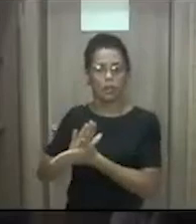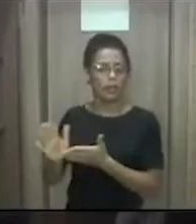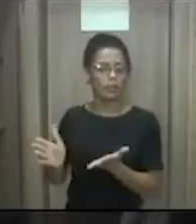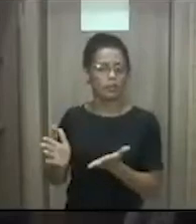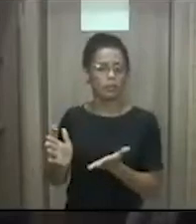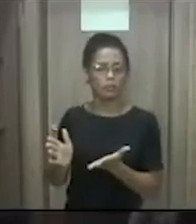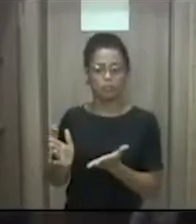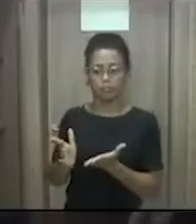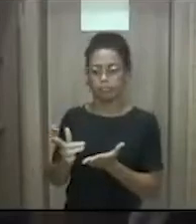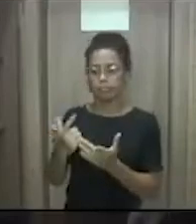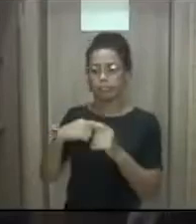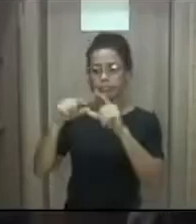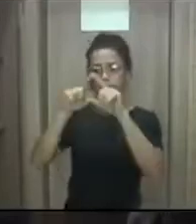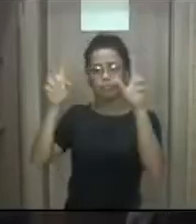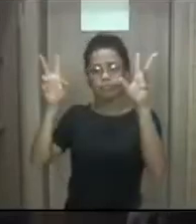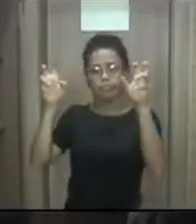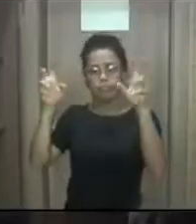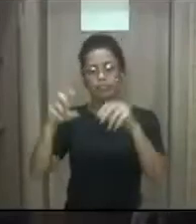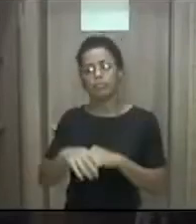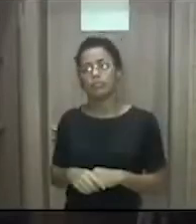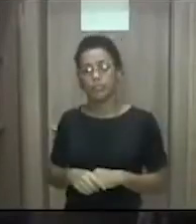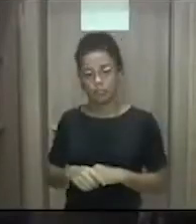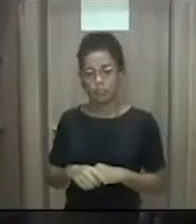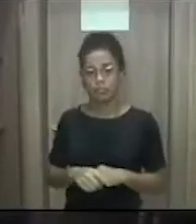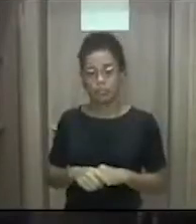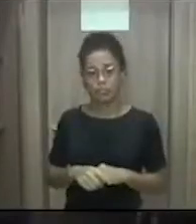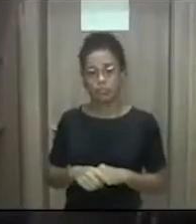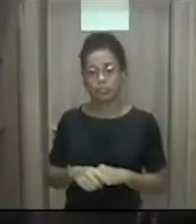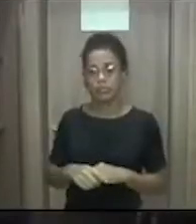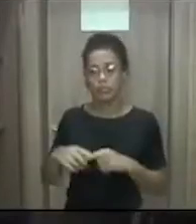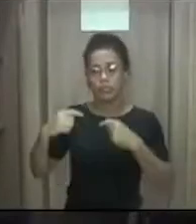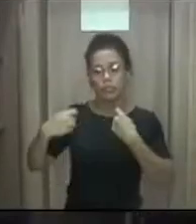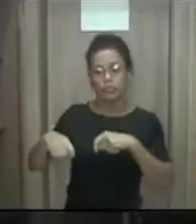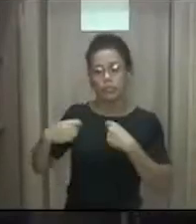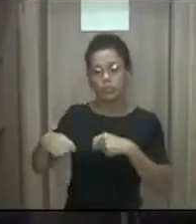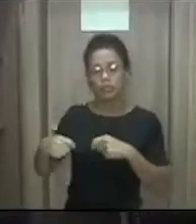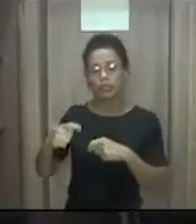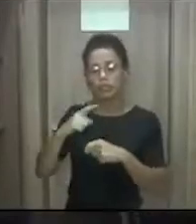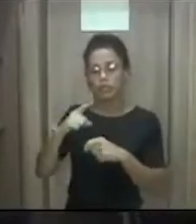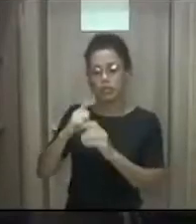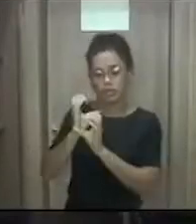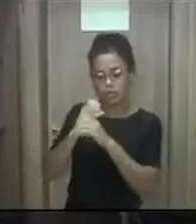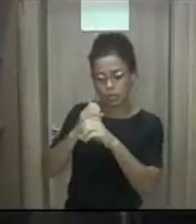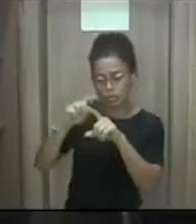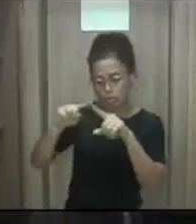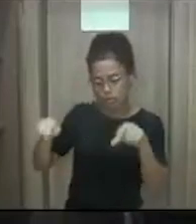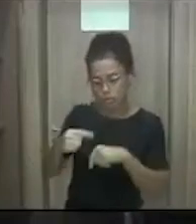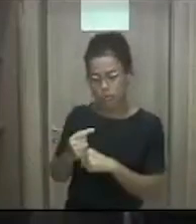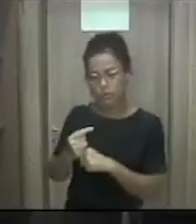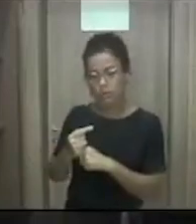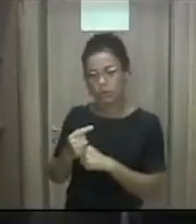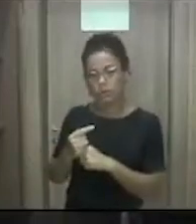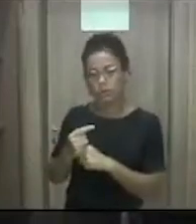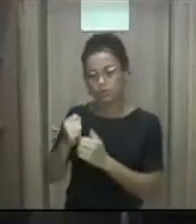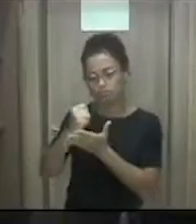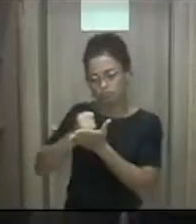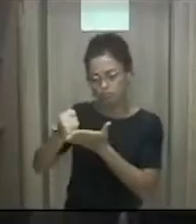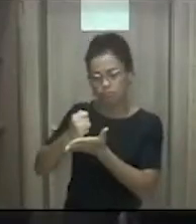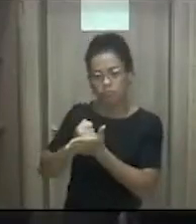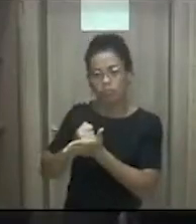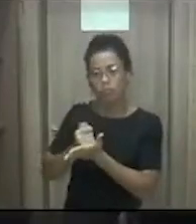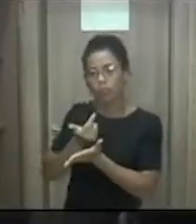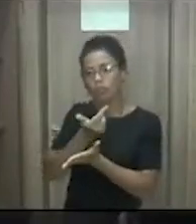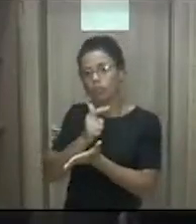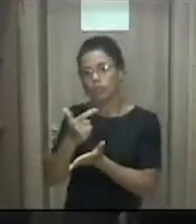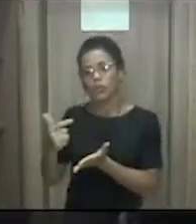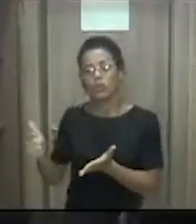de referência extremamente fluidos e que permitem que os laboratórios privados contratados não cumpram